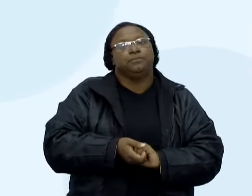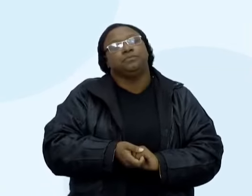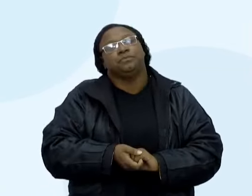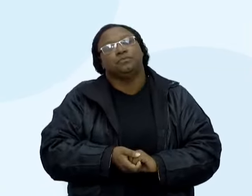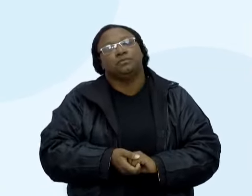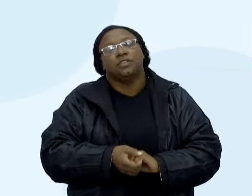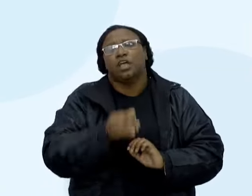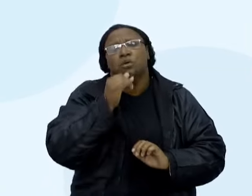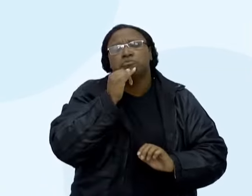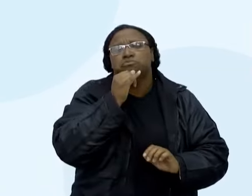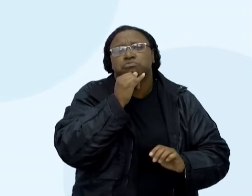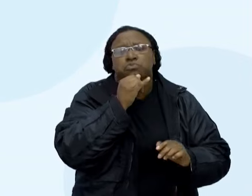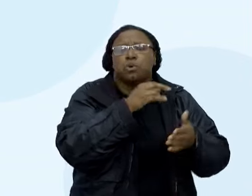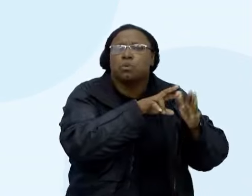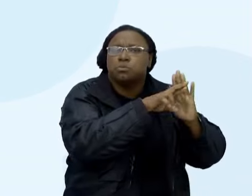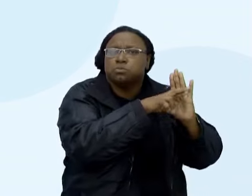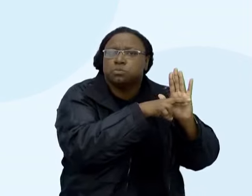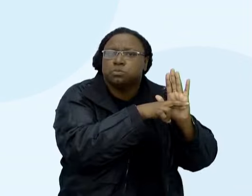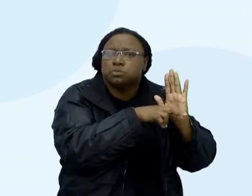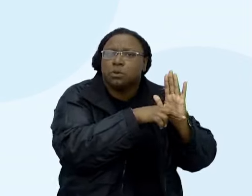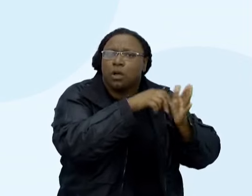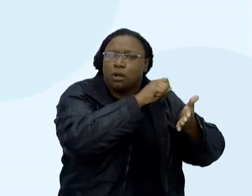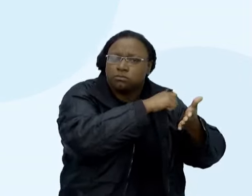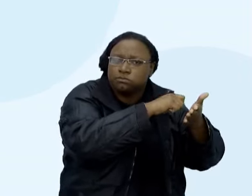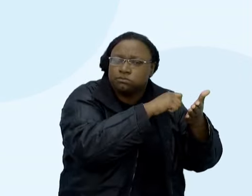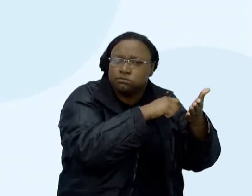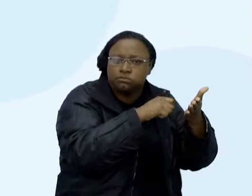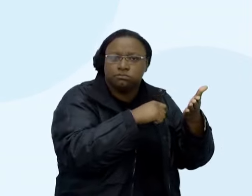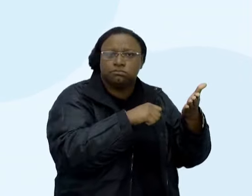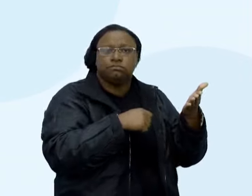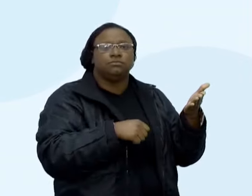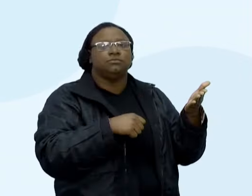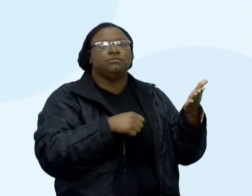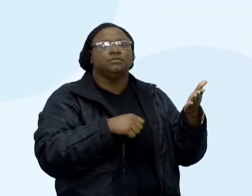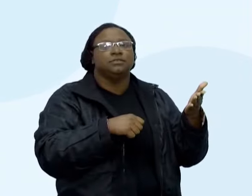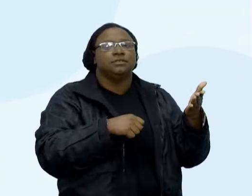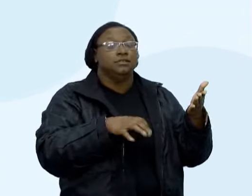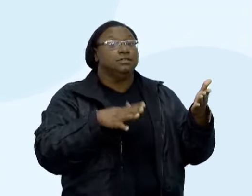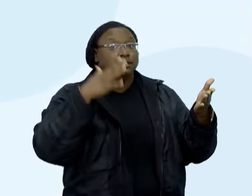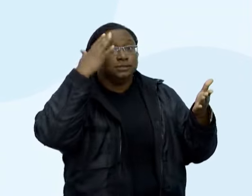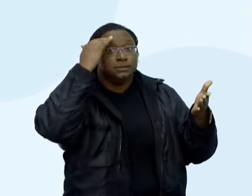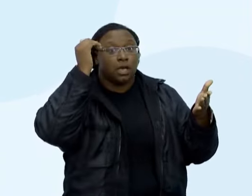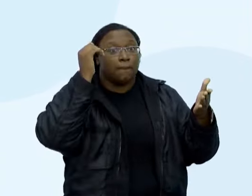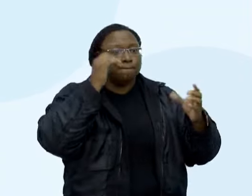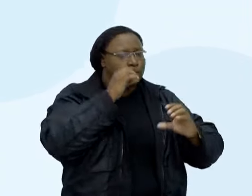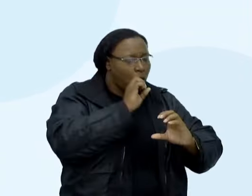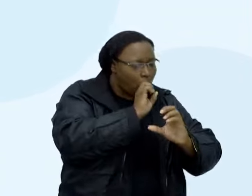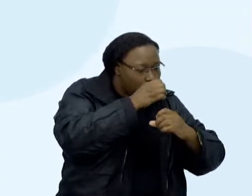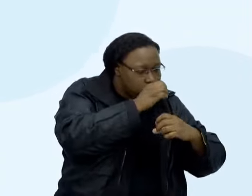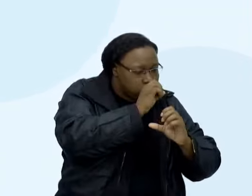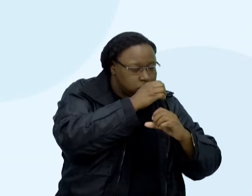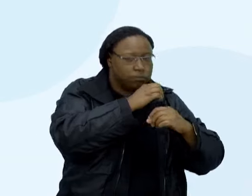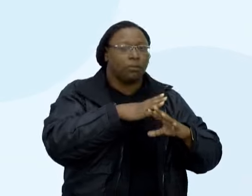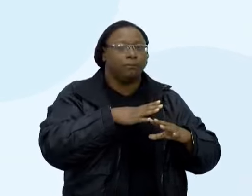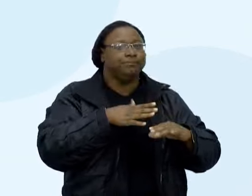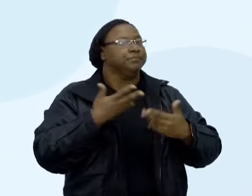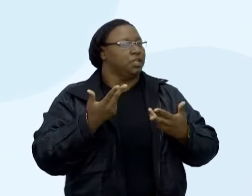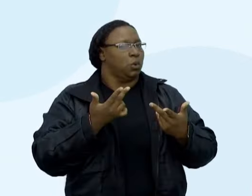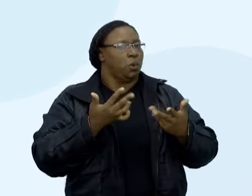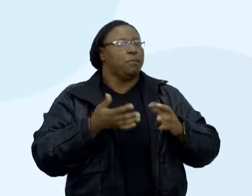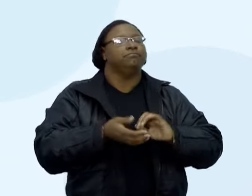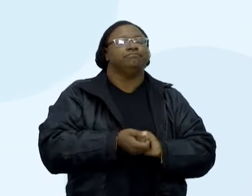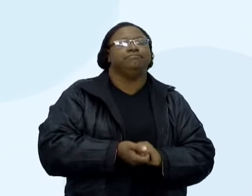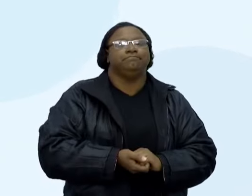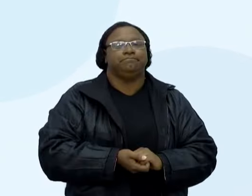um roteiro, tipo um relatório de experimentos, sabe daqueles de laboratório? Parecido. Acesse também e realize